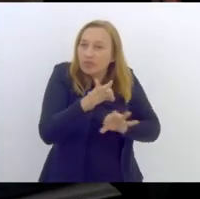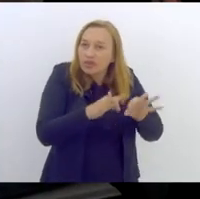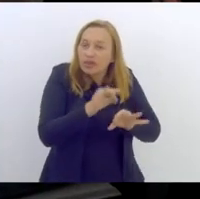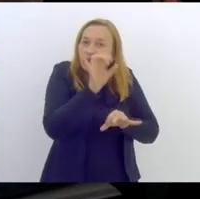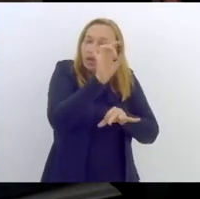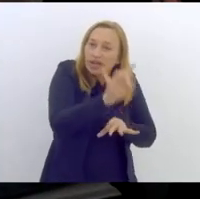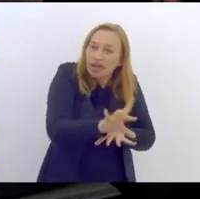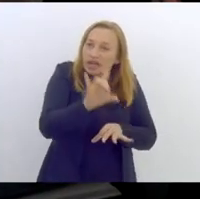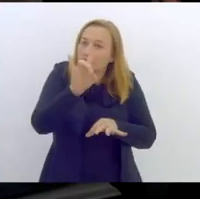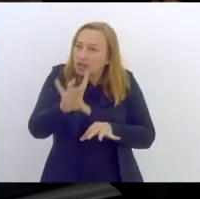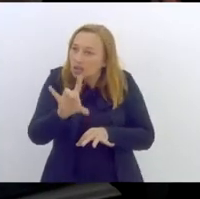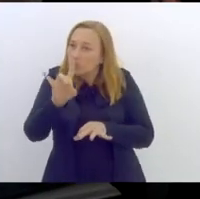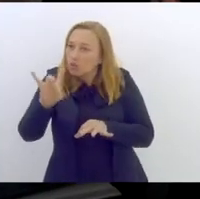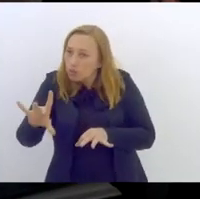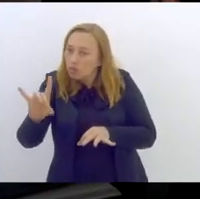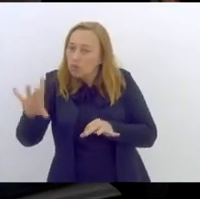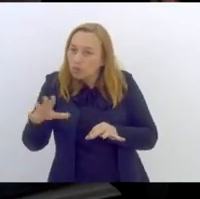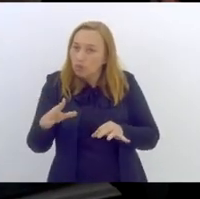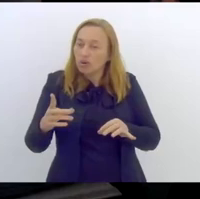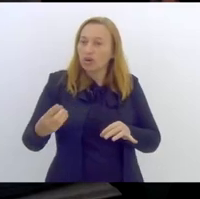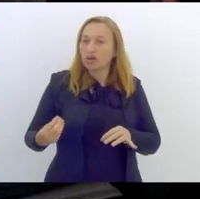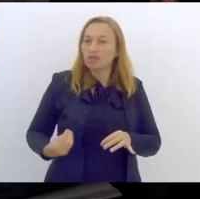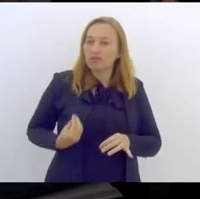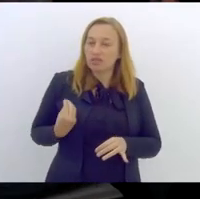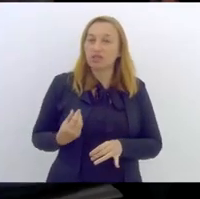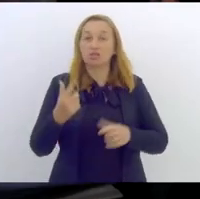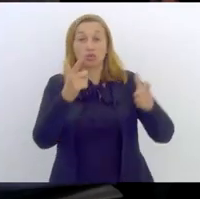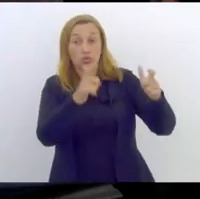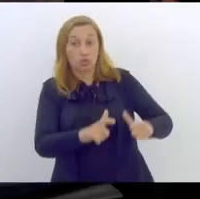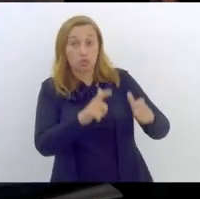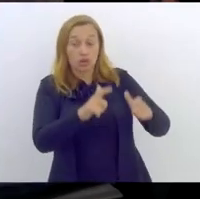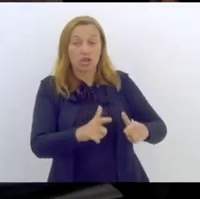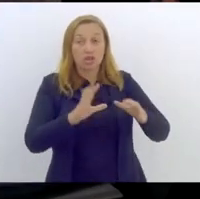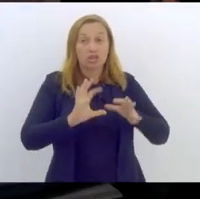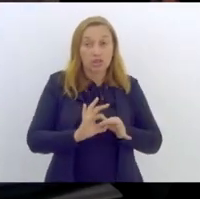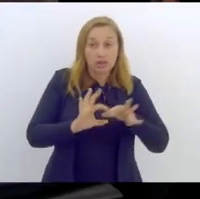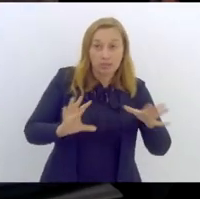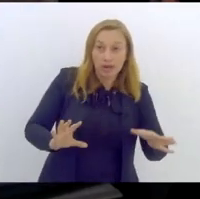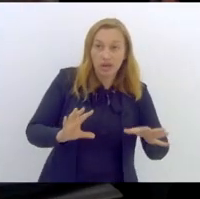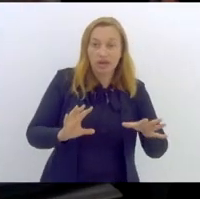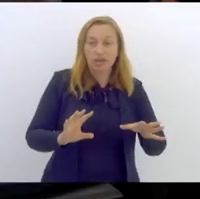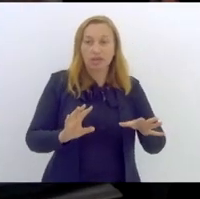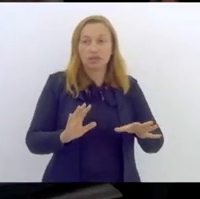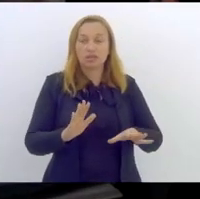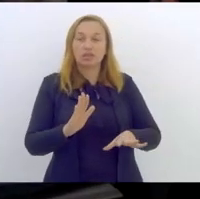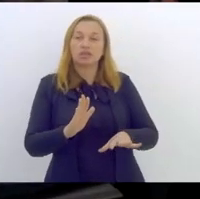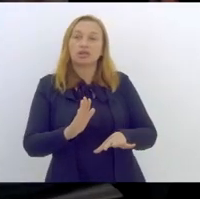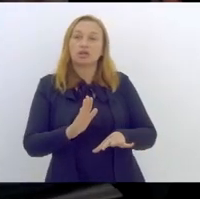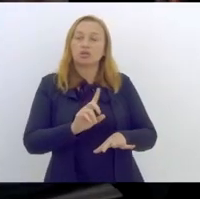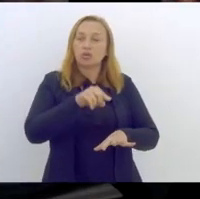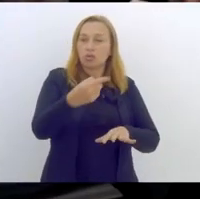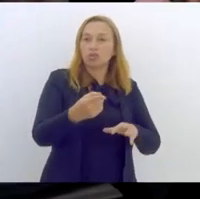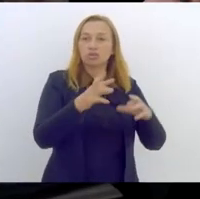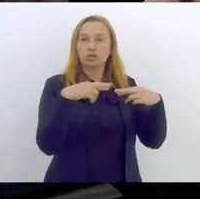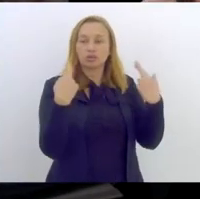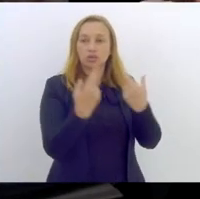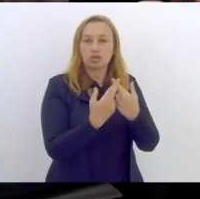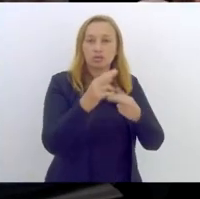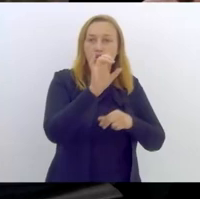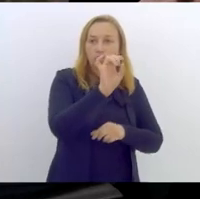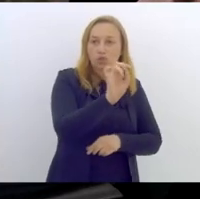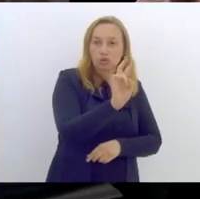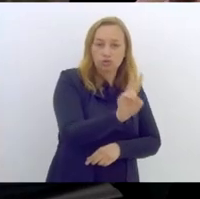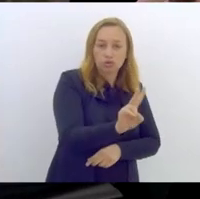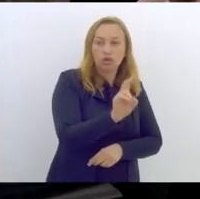cada uma das carreiras e estar presente a gente abre a exceção das demais reuniões Onde serão dois por por